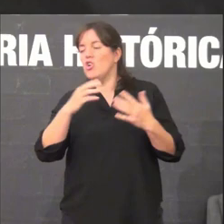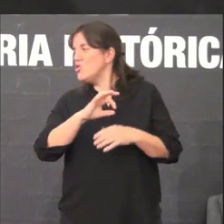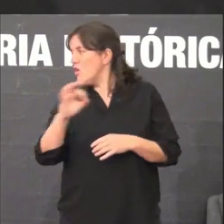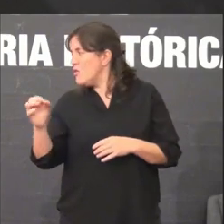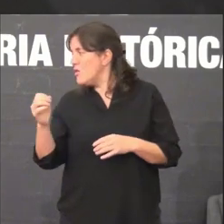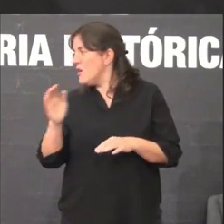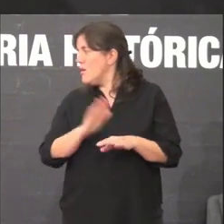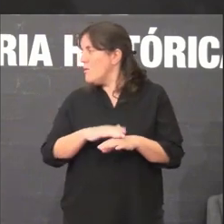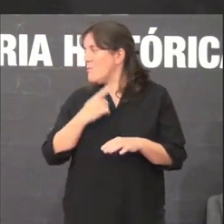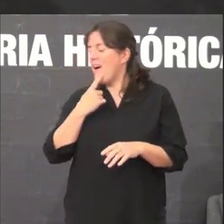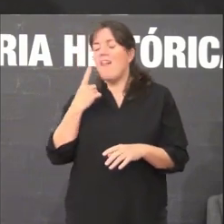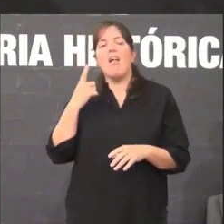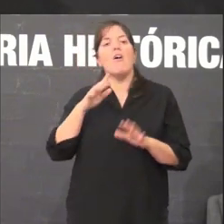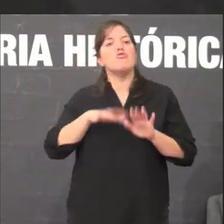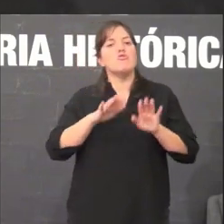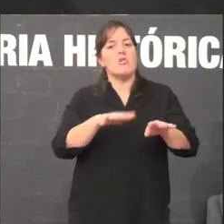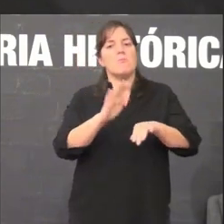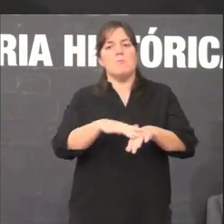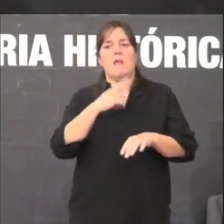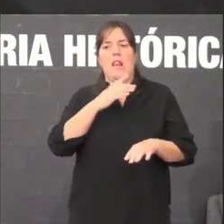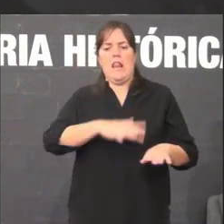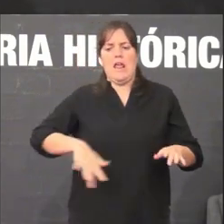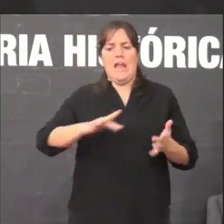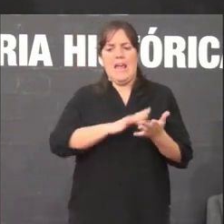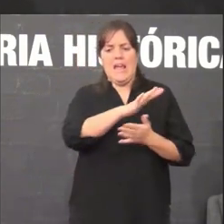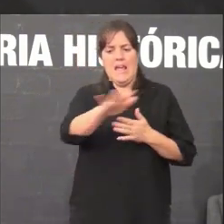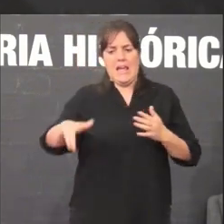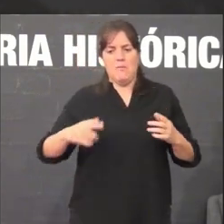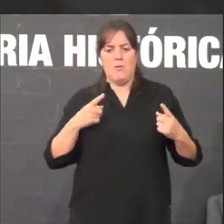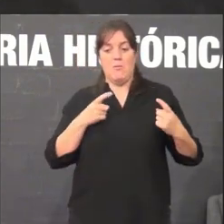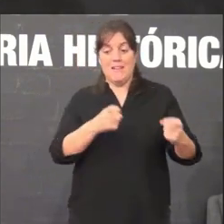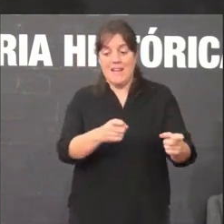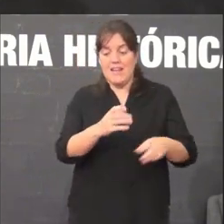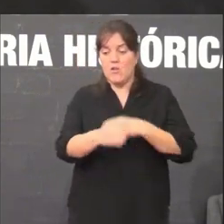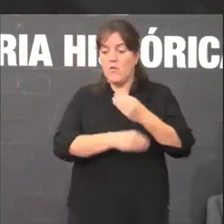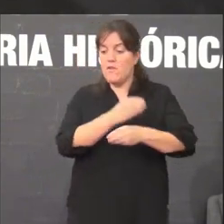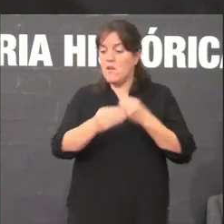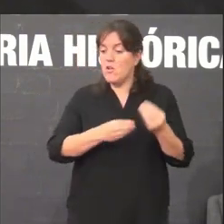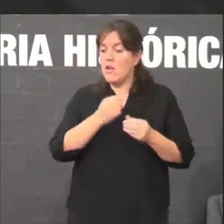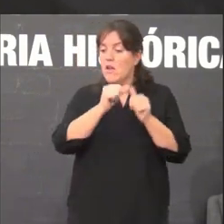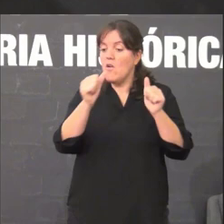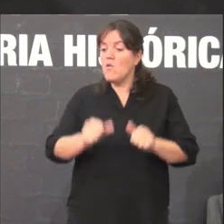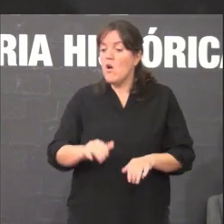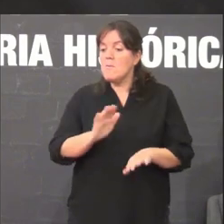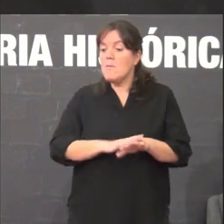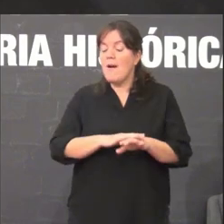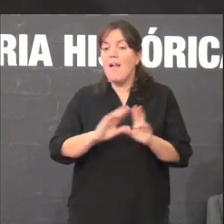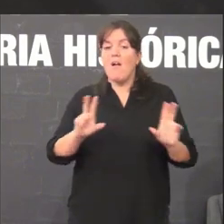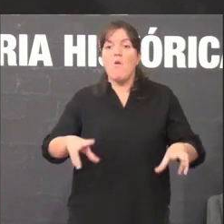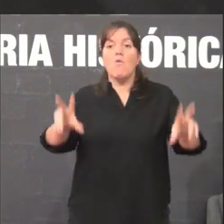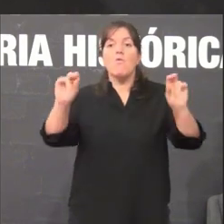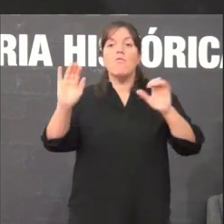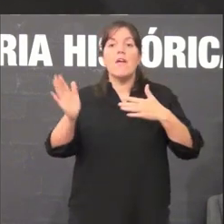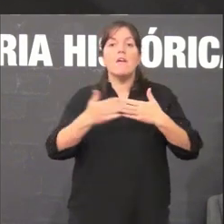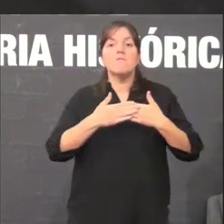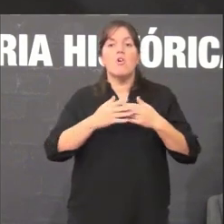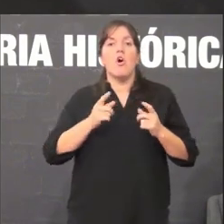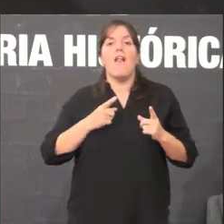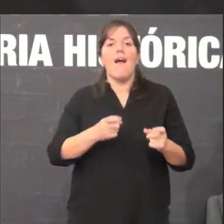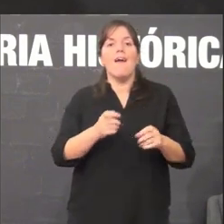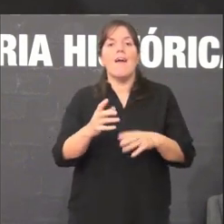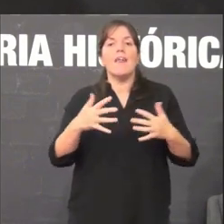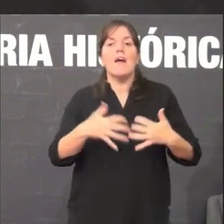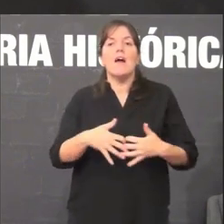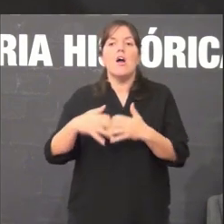tropas num campo de batalha e que perceberam que a única forma de terminar com a guerra era terminar com